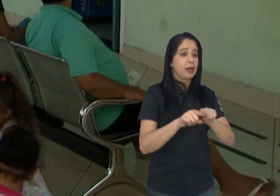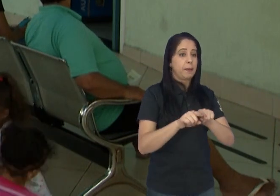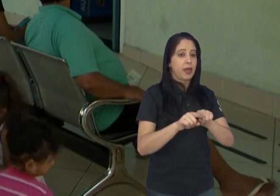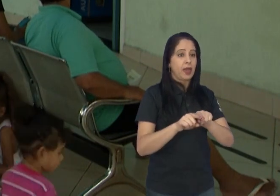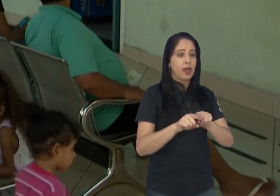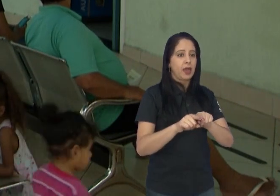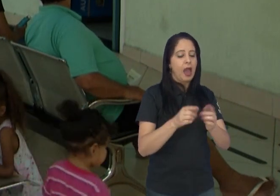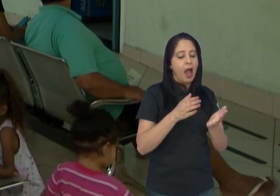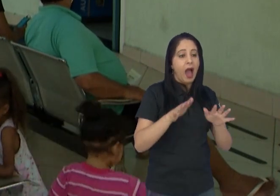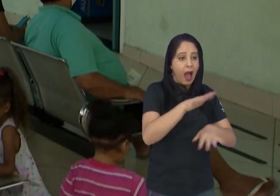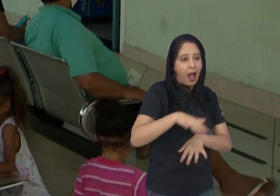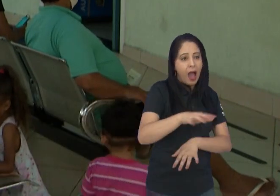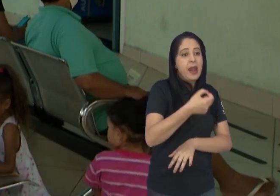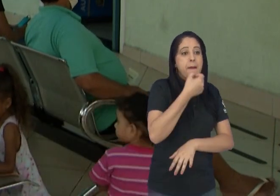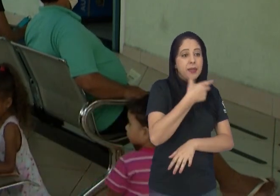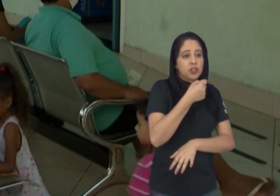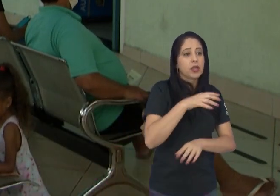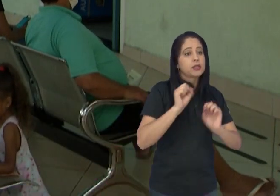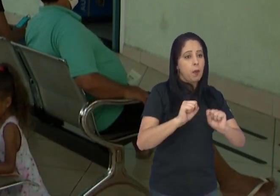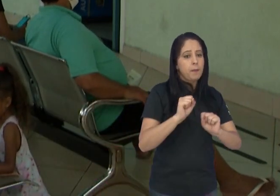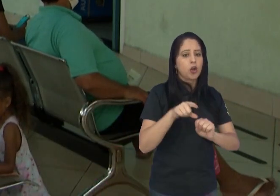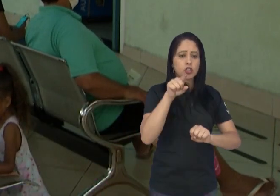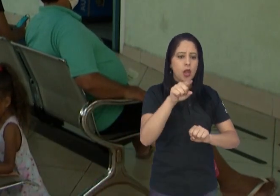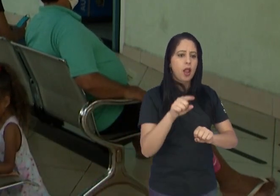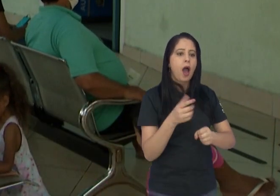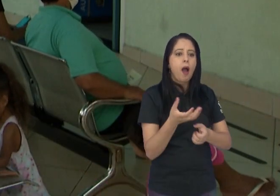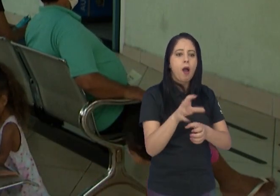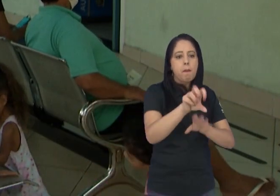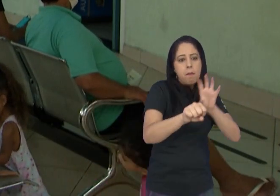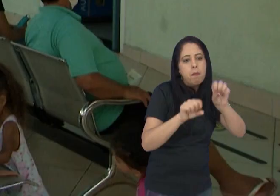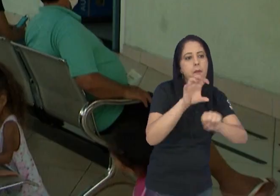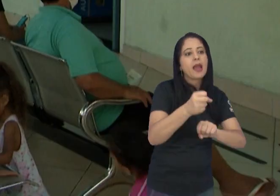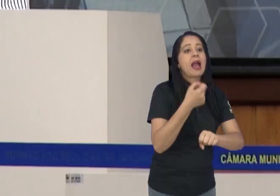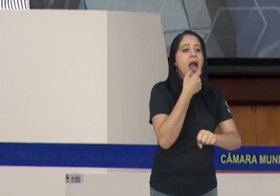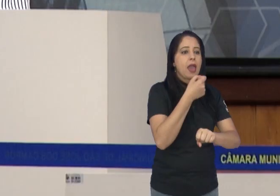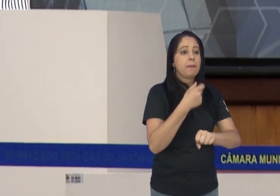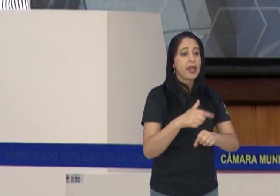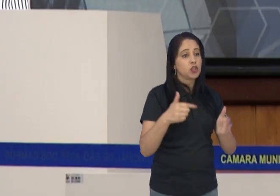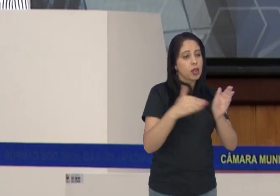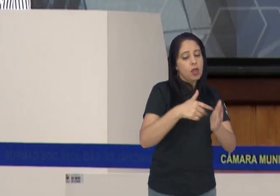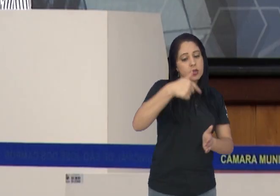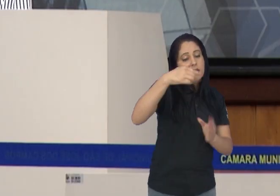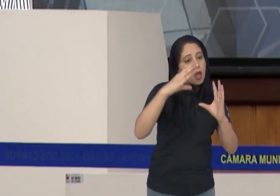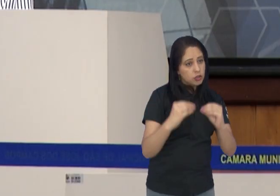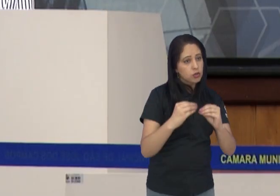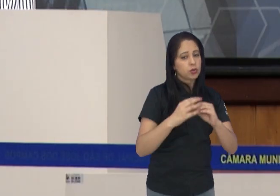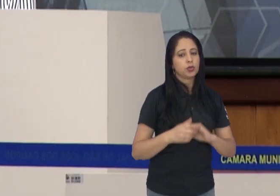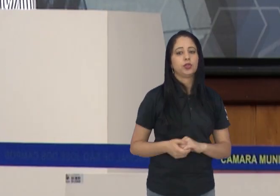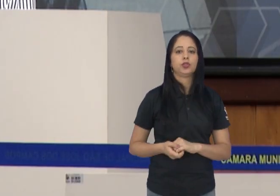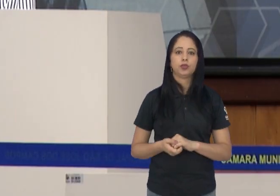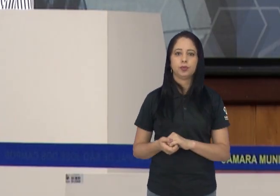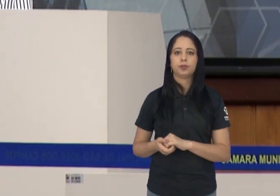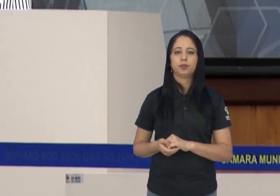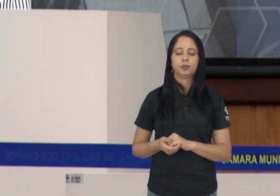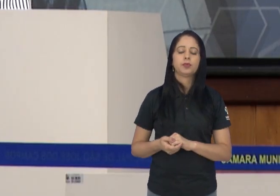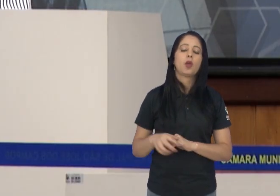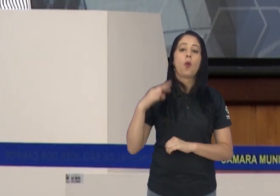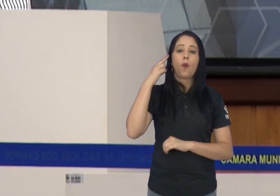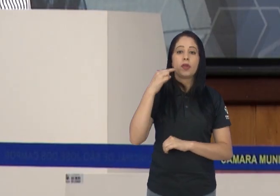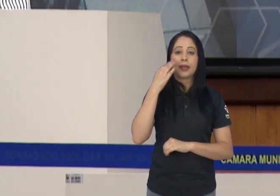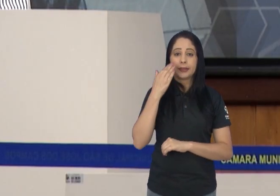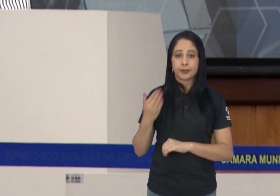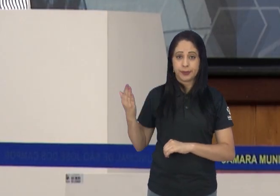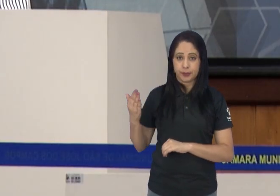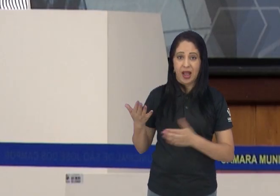que é um horário estendido que eles podem buscar até às 7 horas da noite. E segundo o vereador Marcão da Academia, com